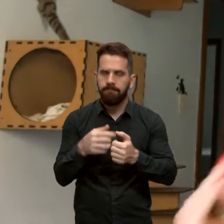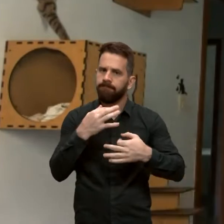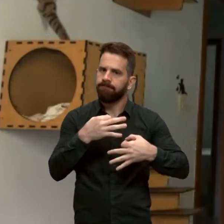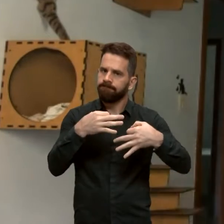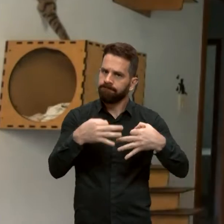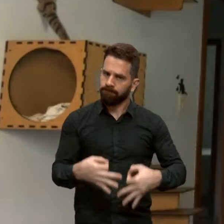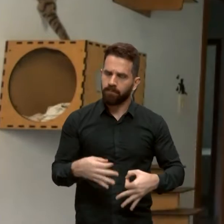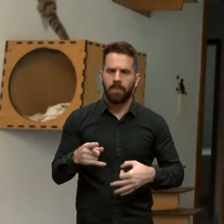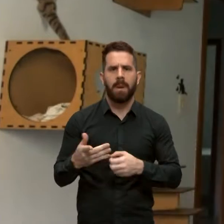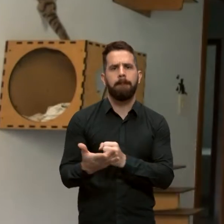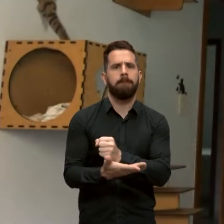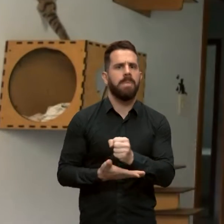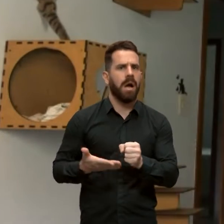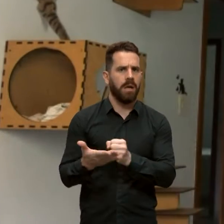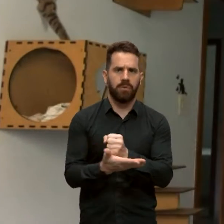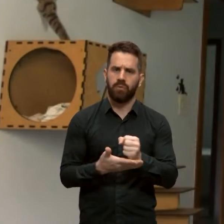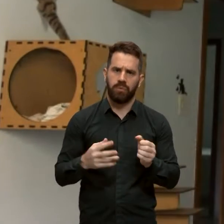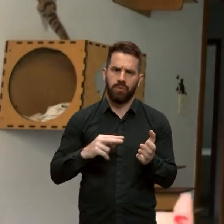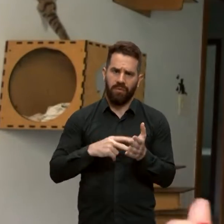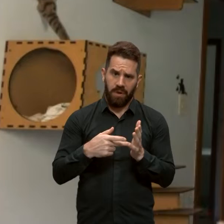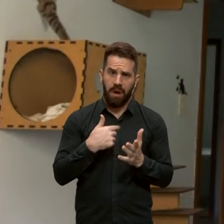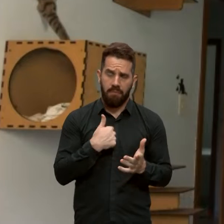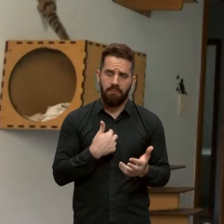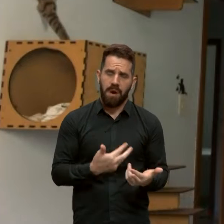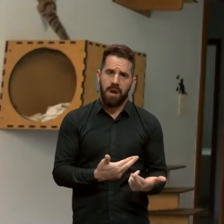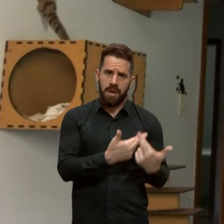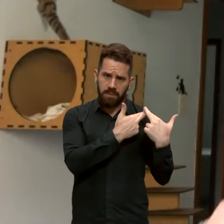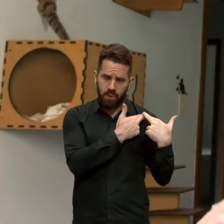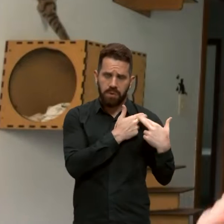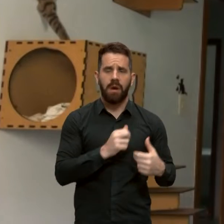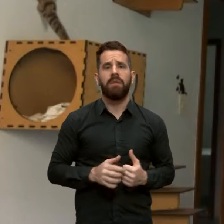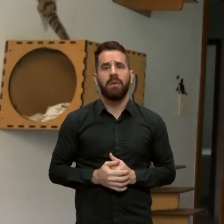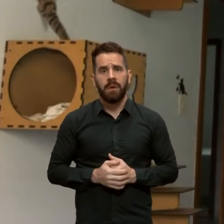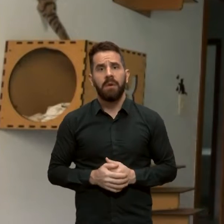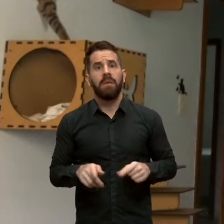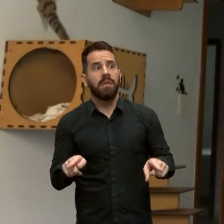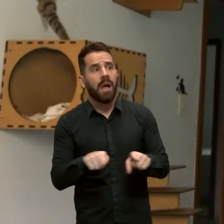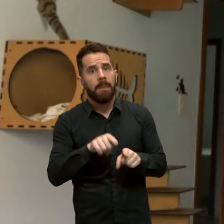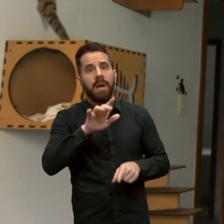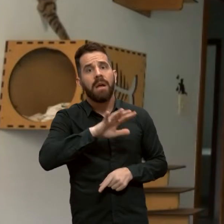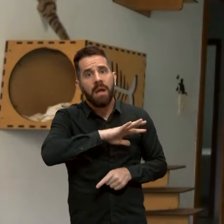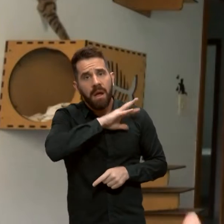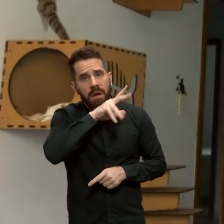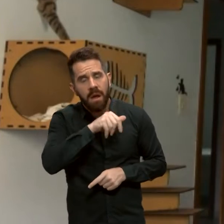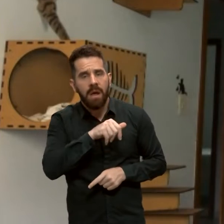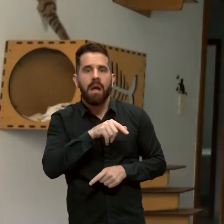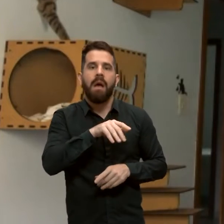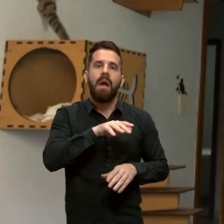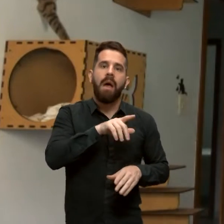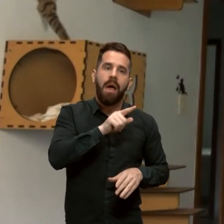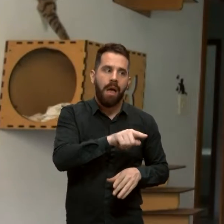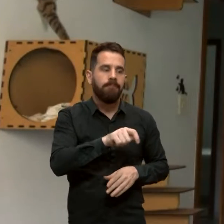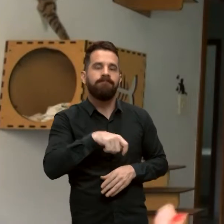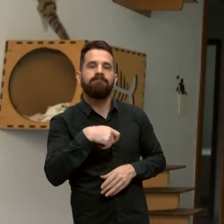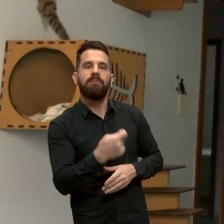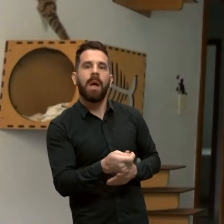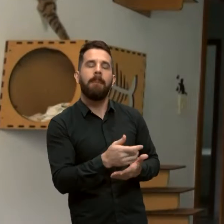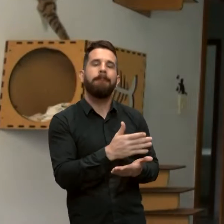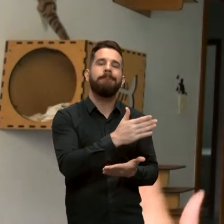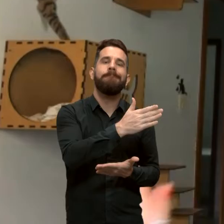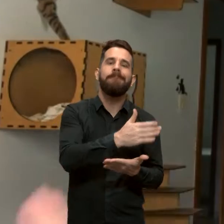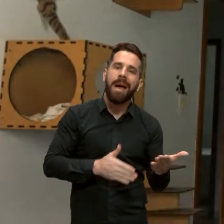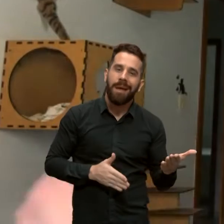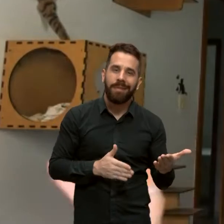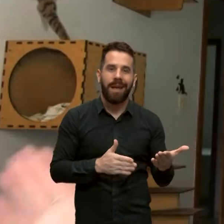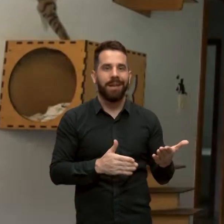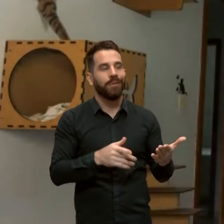o básico de uma guarda responsável, e aqueles animais são semi-domiciliados, que esse é o perigo. Que é aquele animal